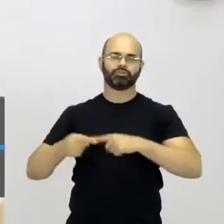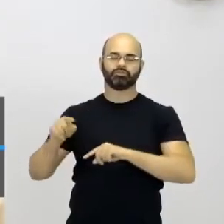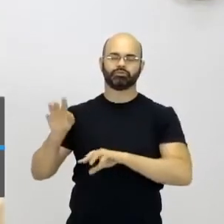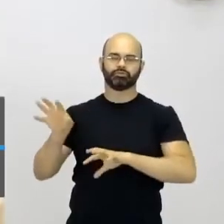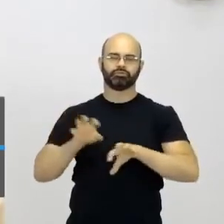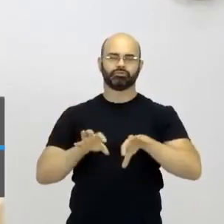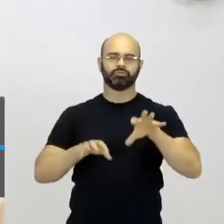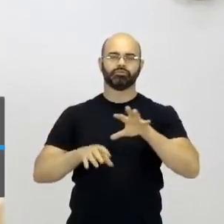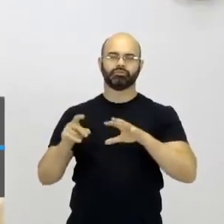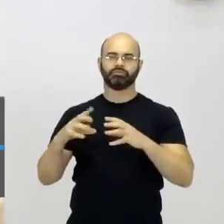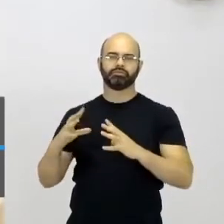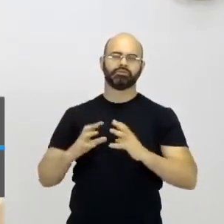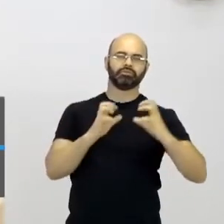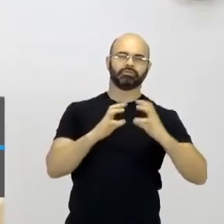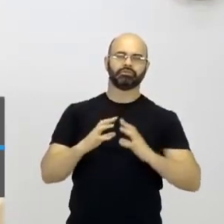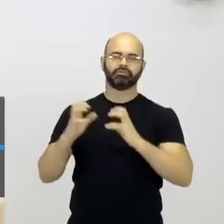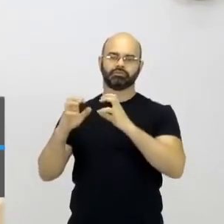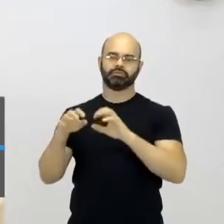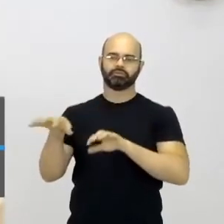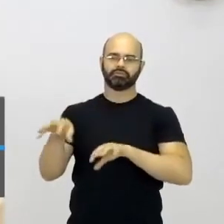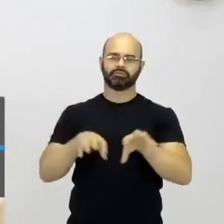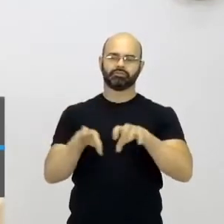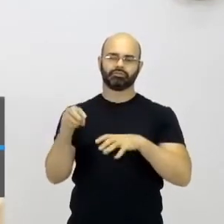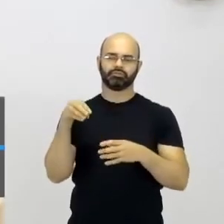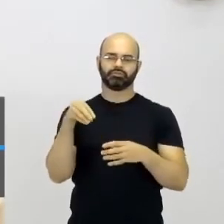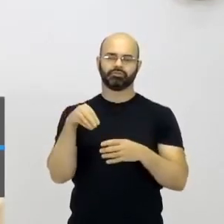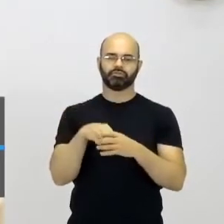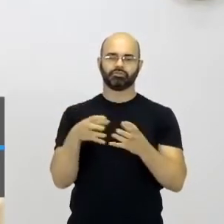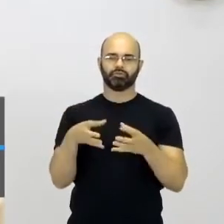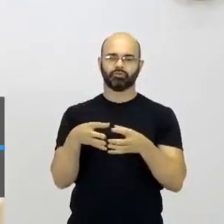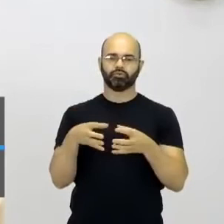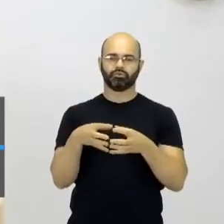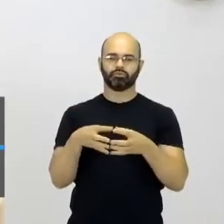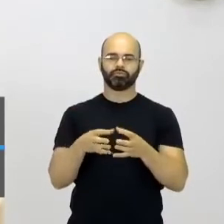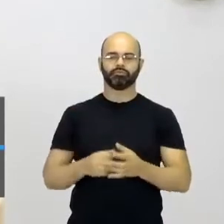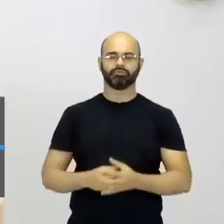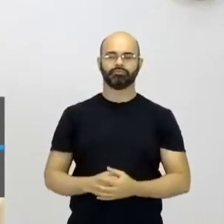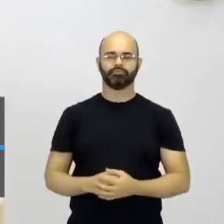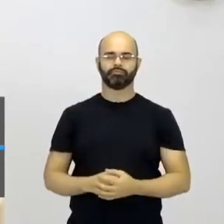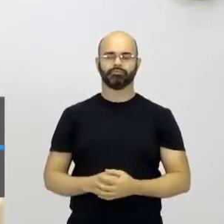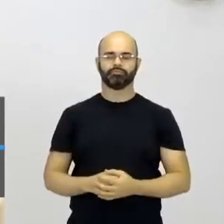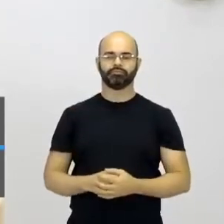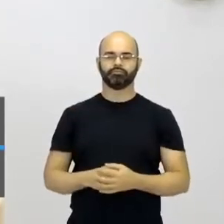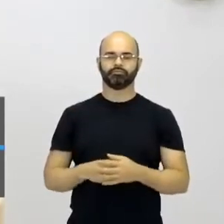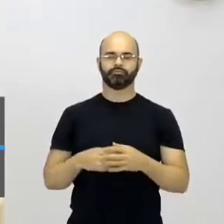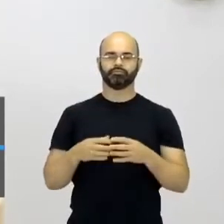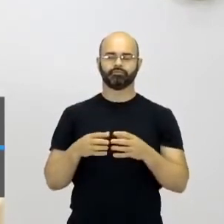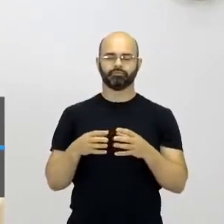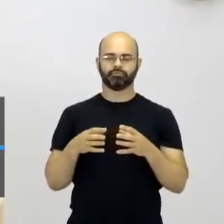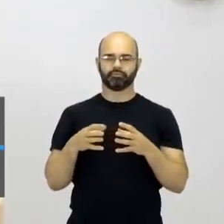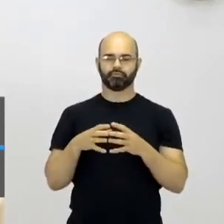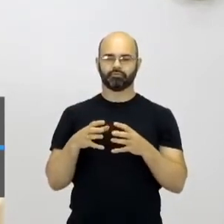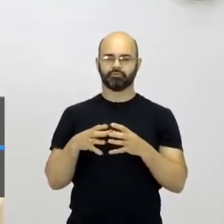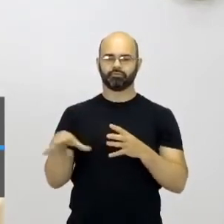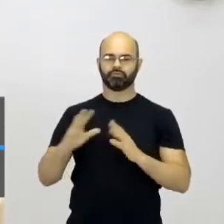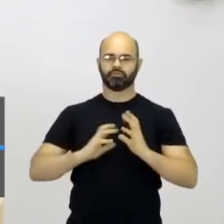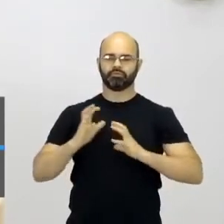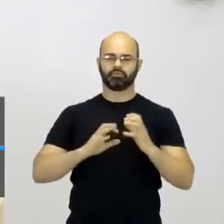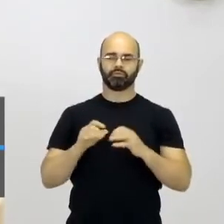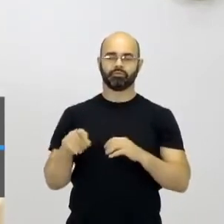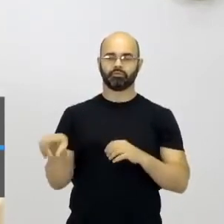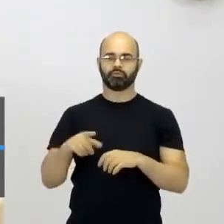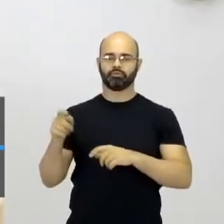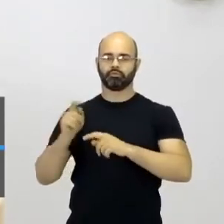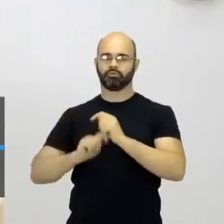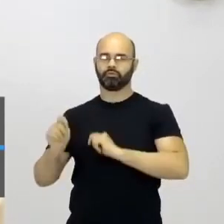uma série de contestações a essa centralização de poder. E esses são os dois modelos de economia